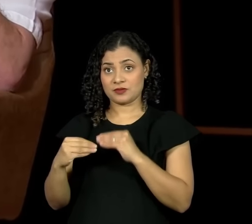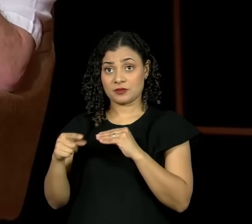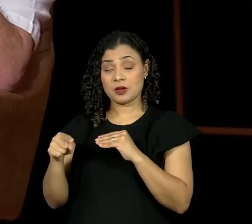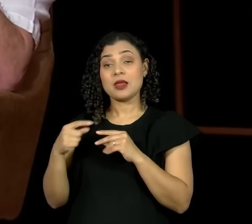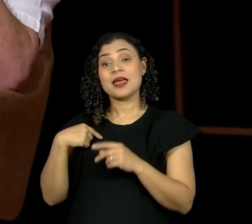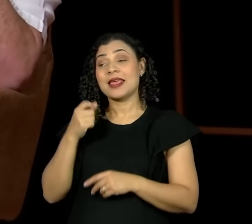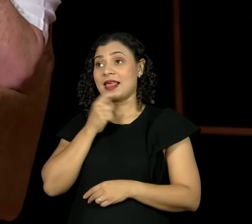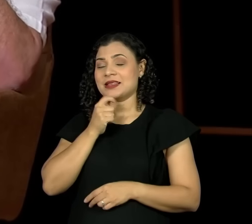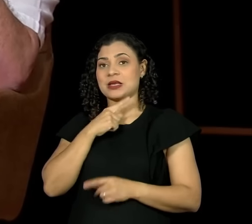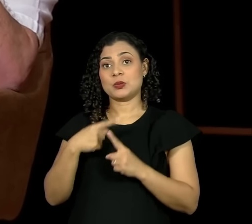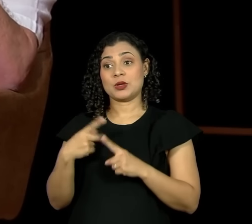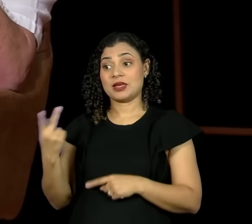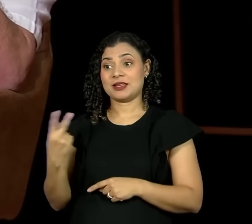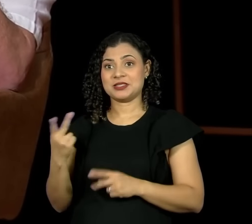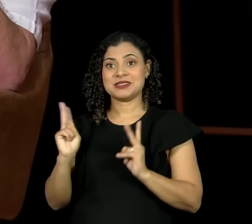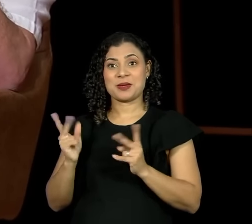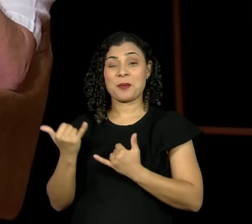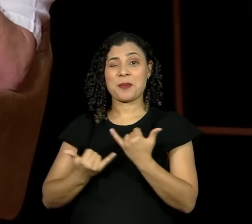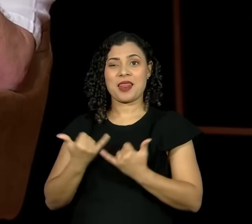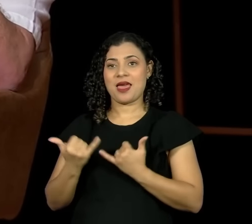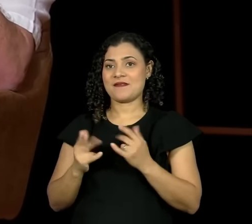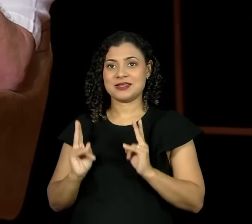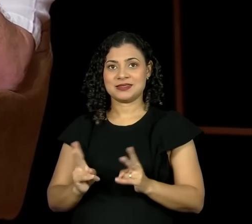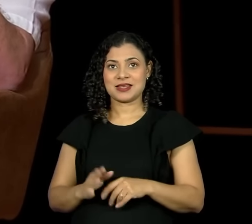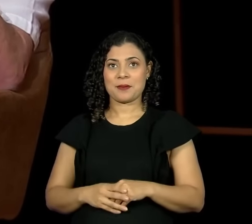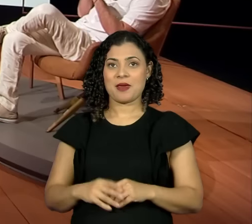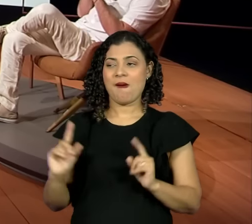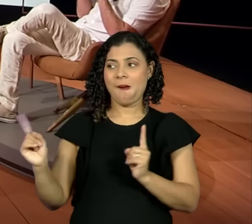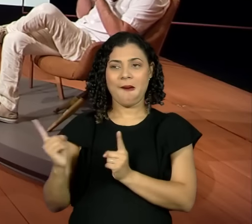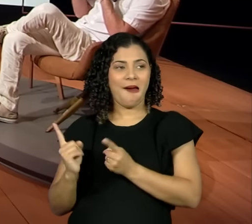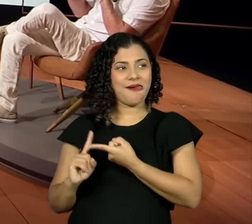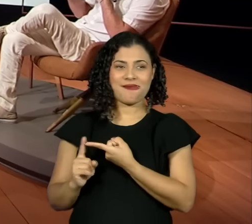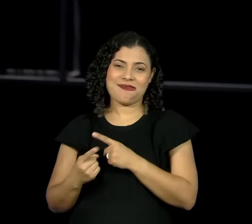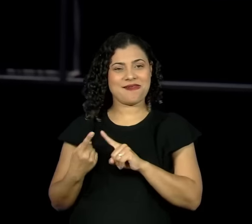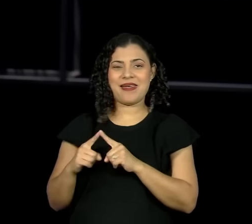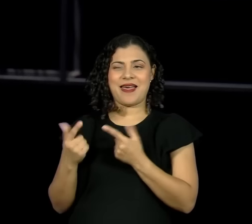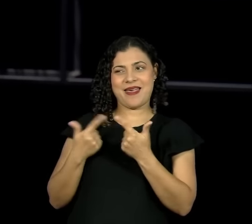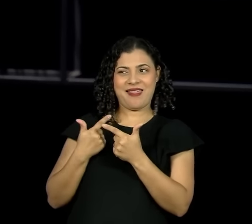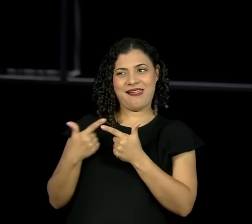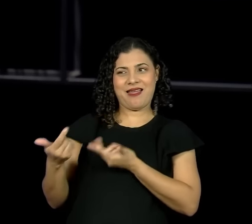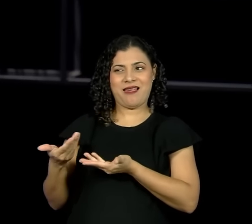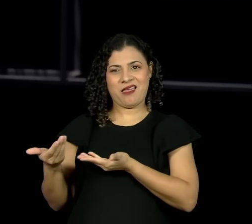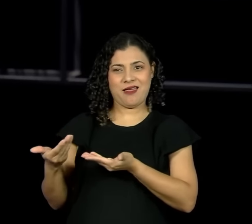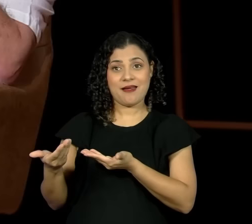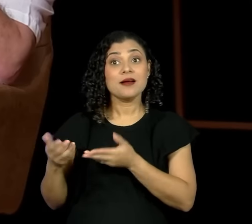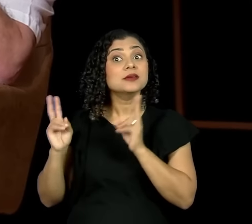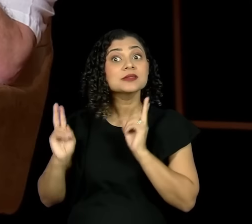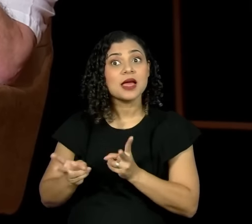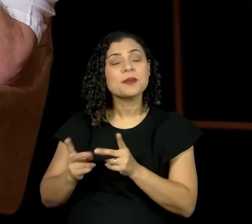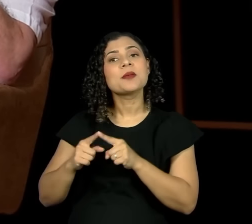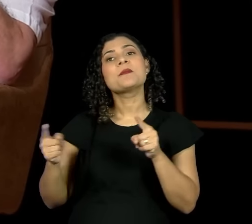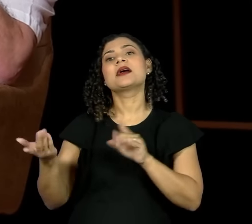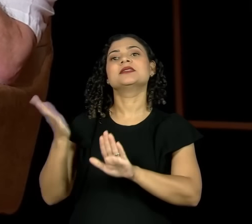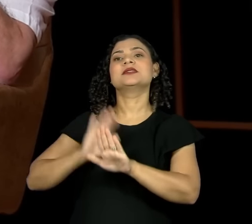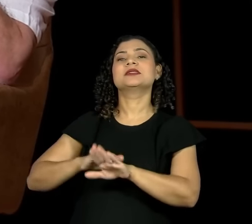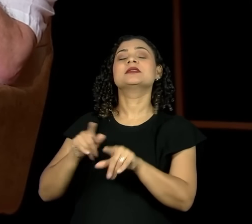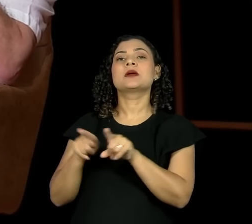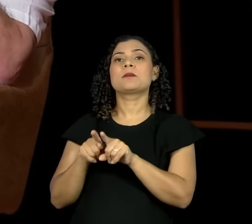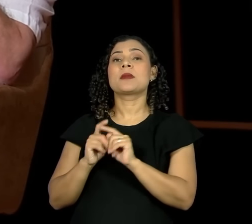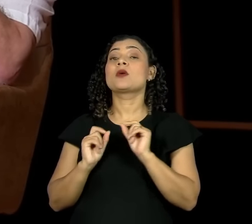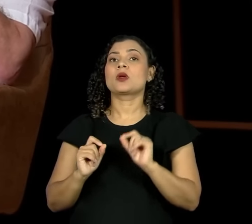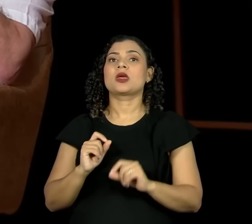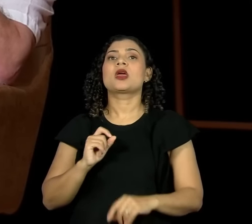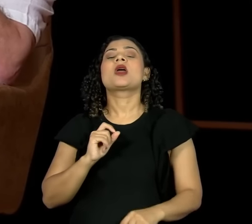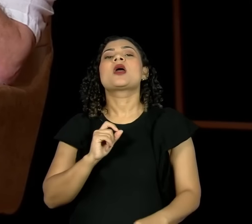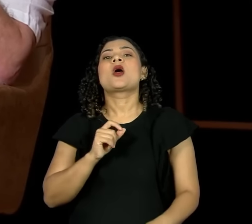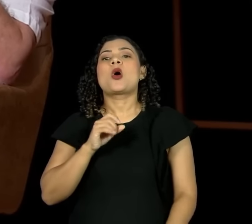em cena então a gente fazia dois canales ali mas tinha uma brincadeira no Onde está meu coração que foi um trabalho